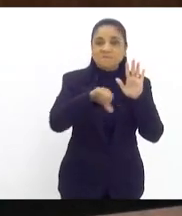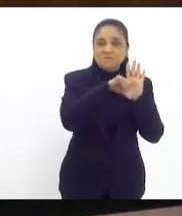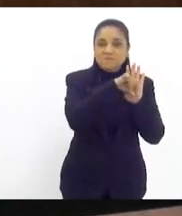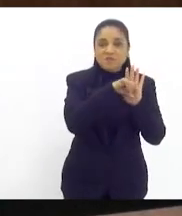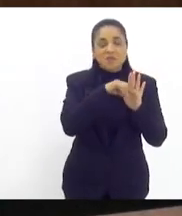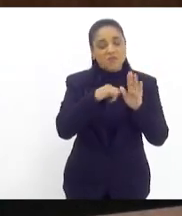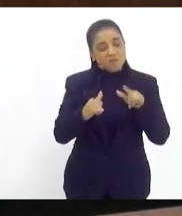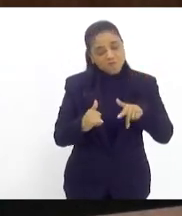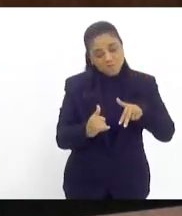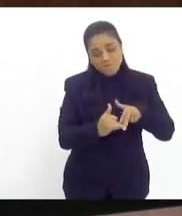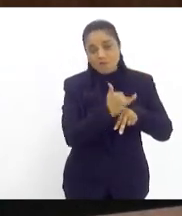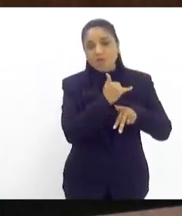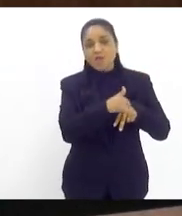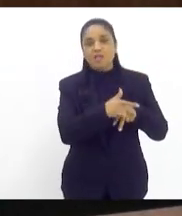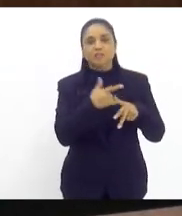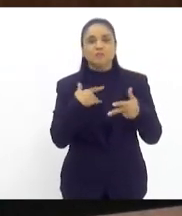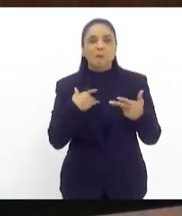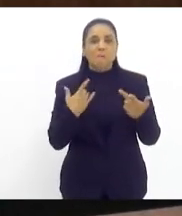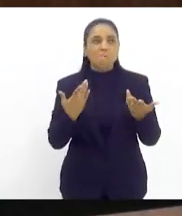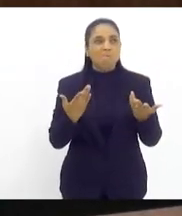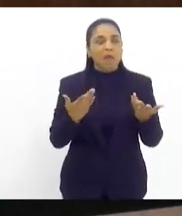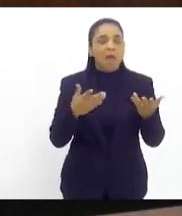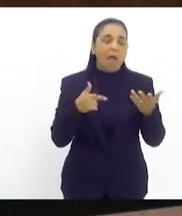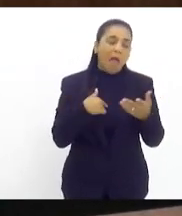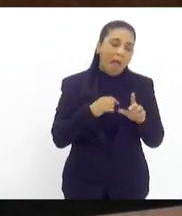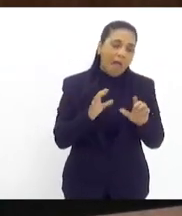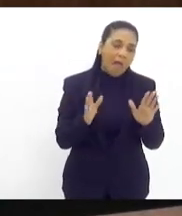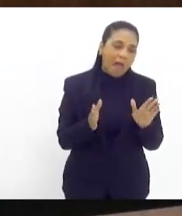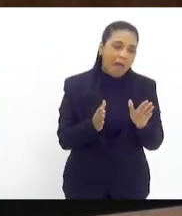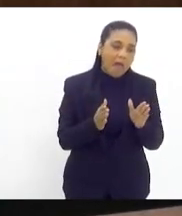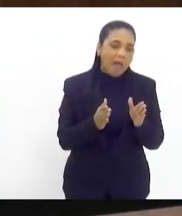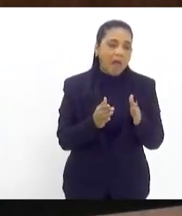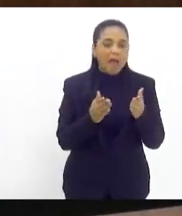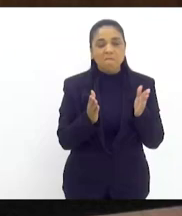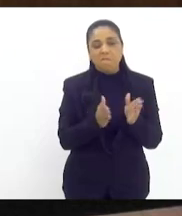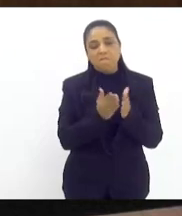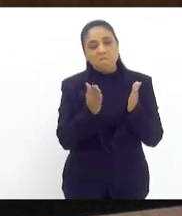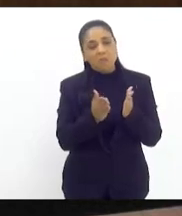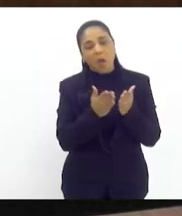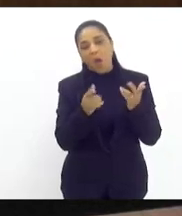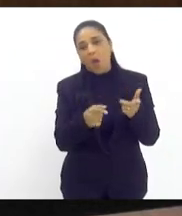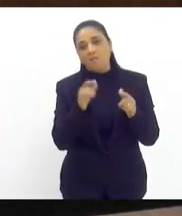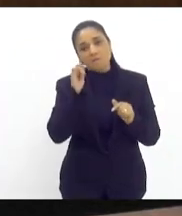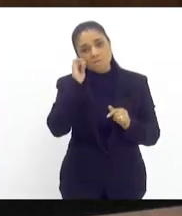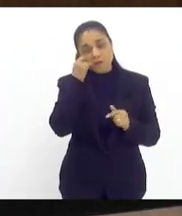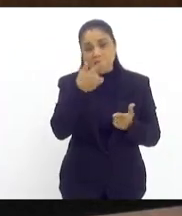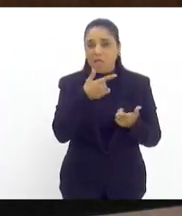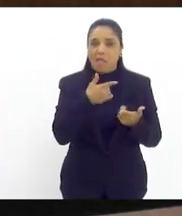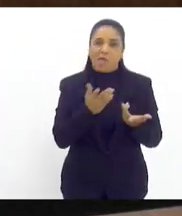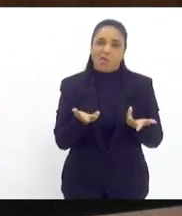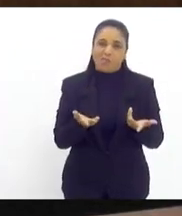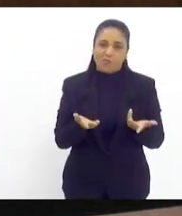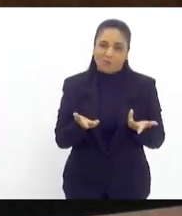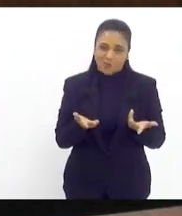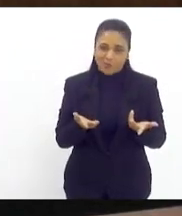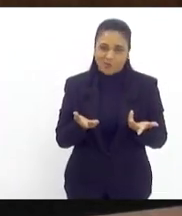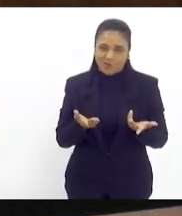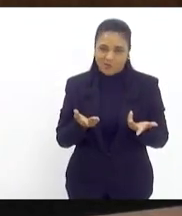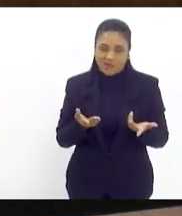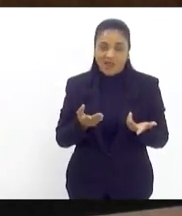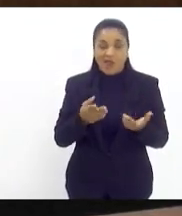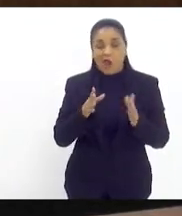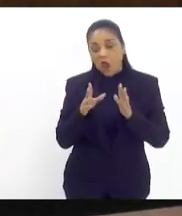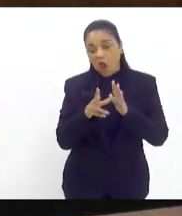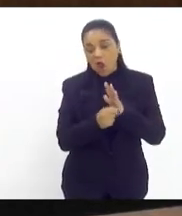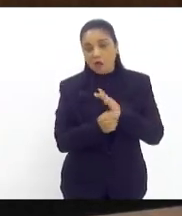burguesa branca e capitalista fala que o roubo de um celular